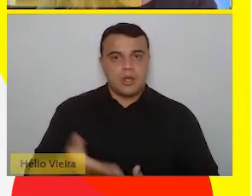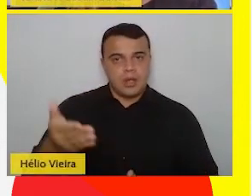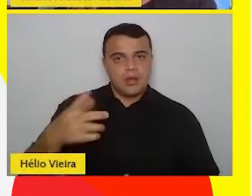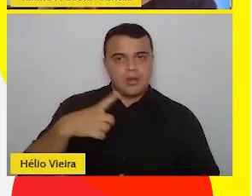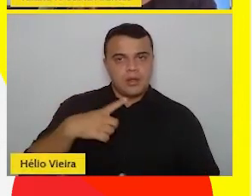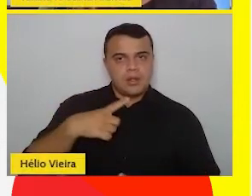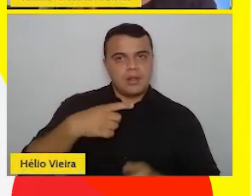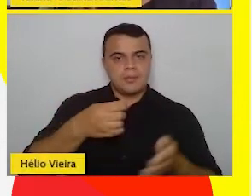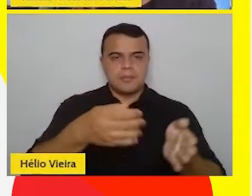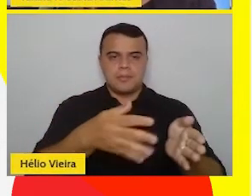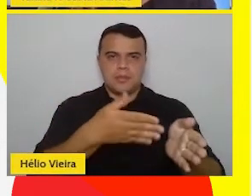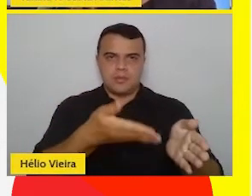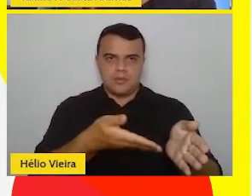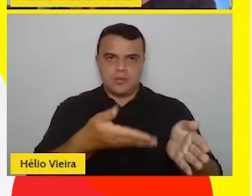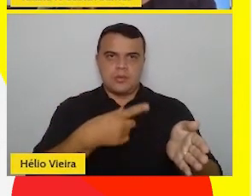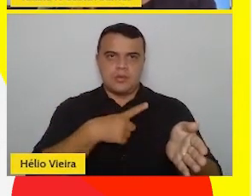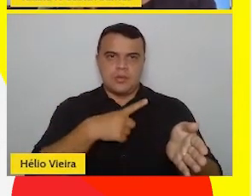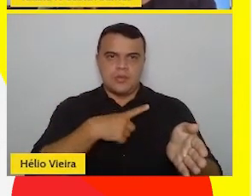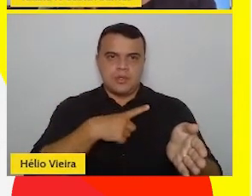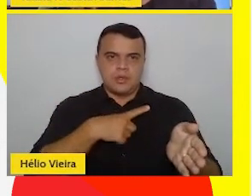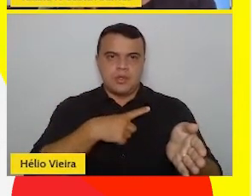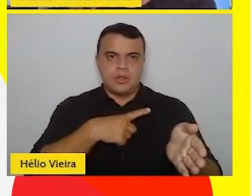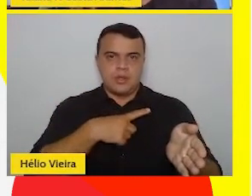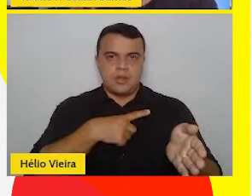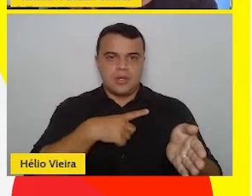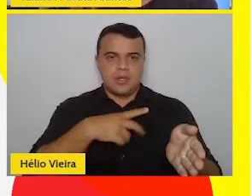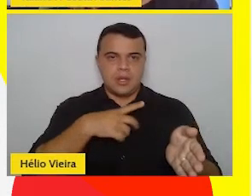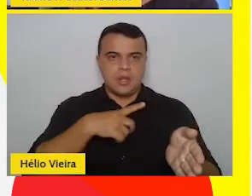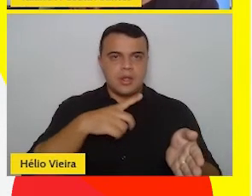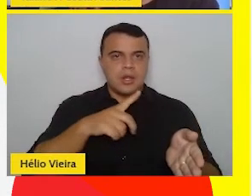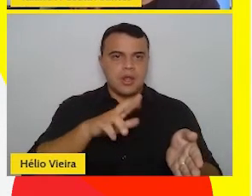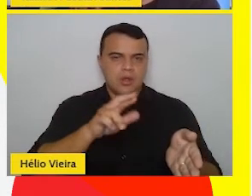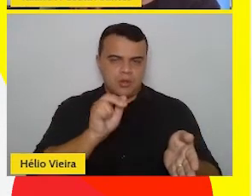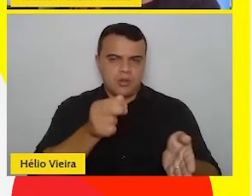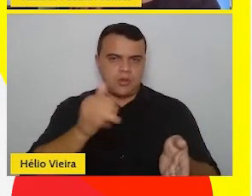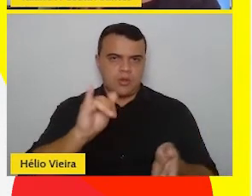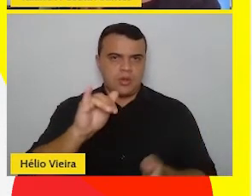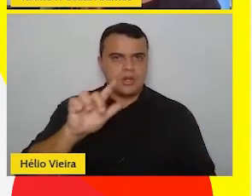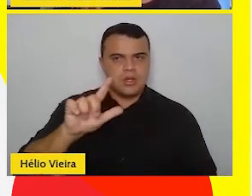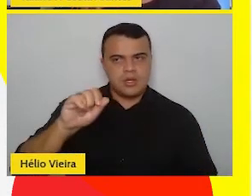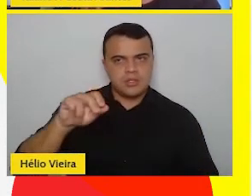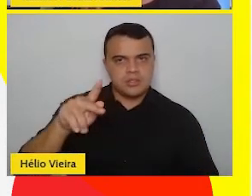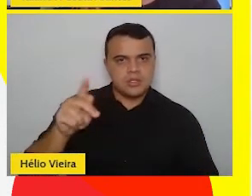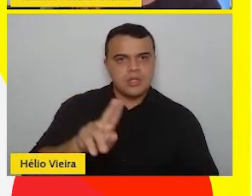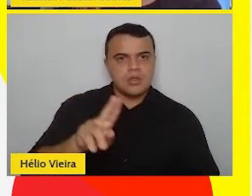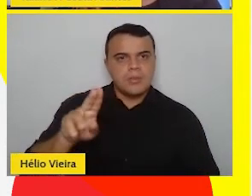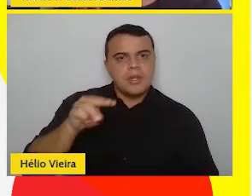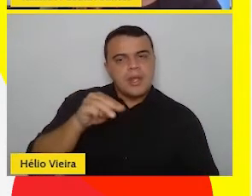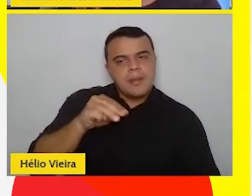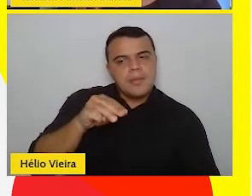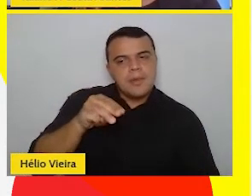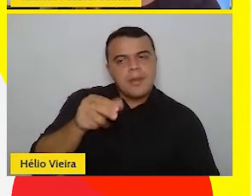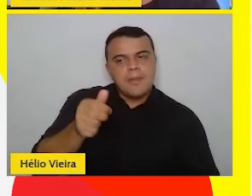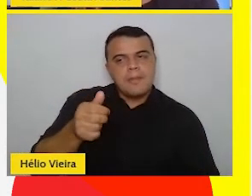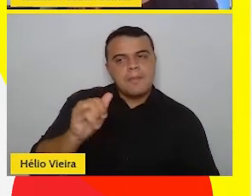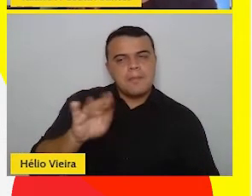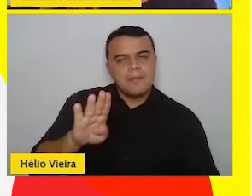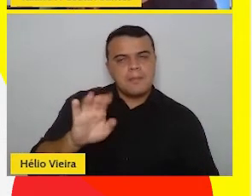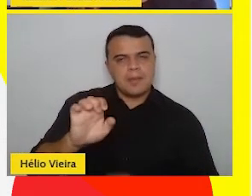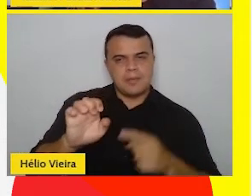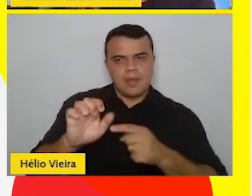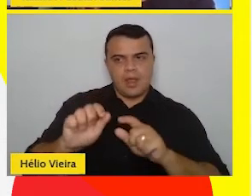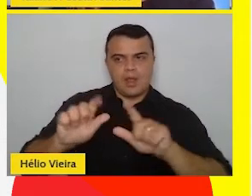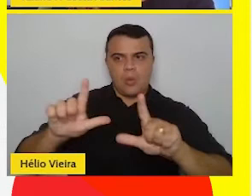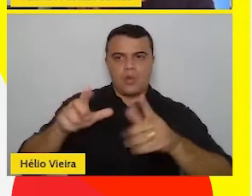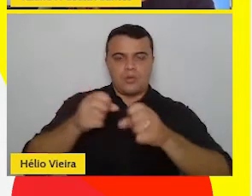uma pintura do Lichtenstein, que é o Maybe, e esse Maybe, ele é um quadro